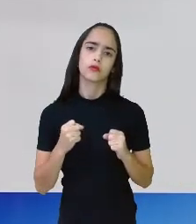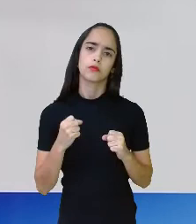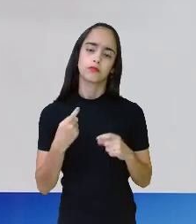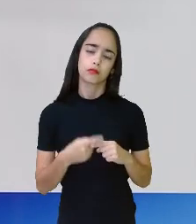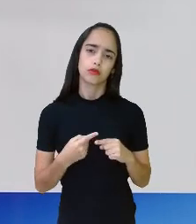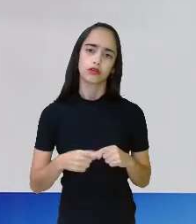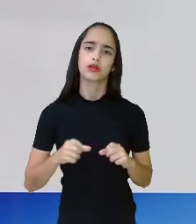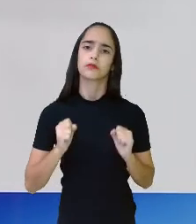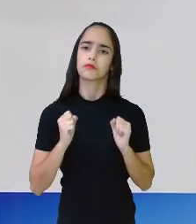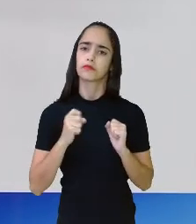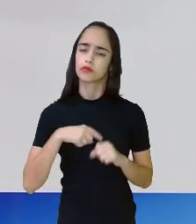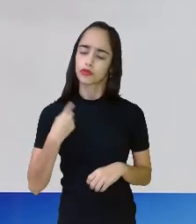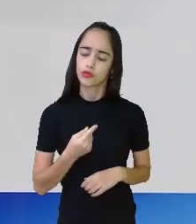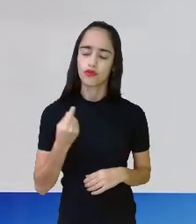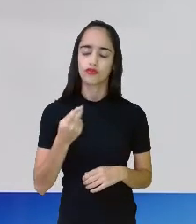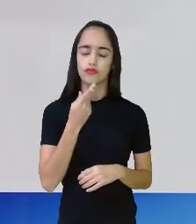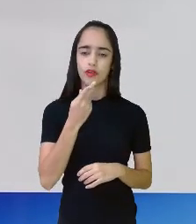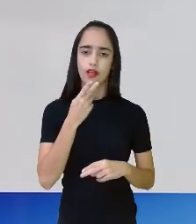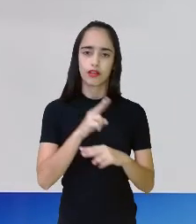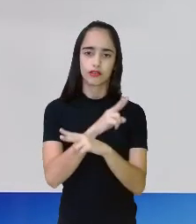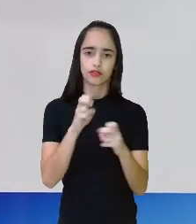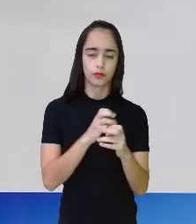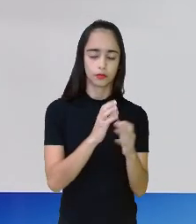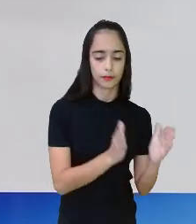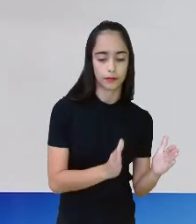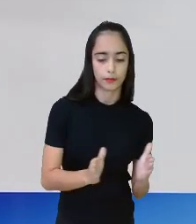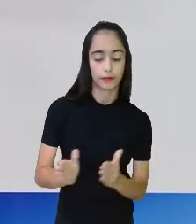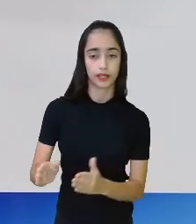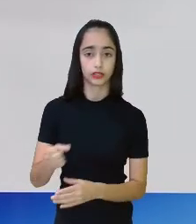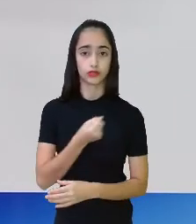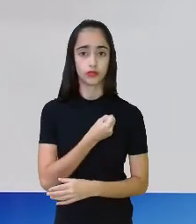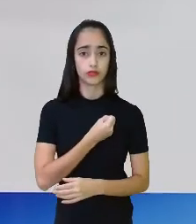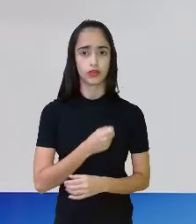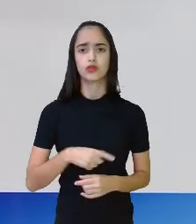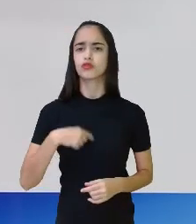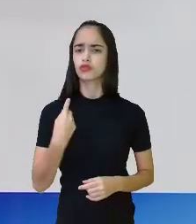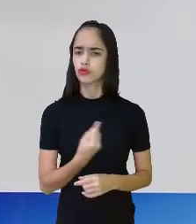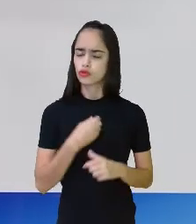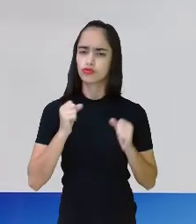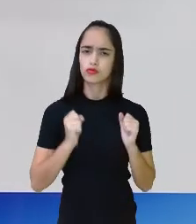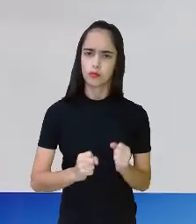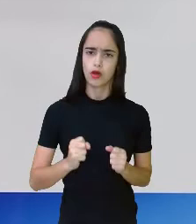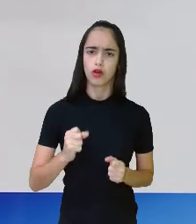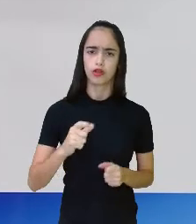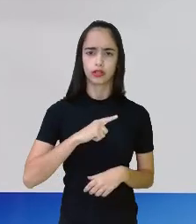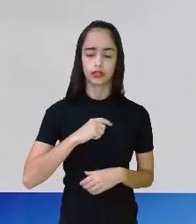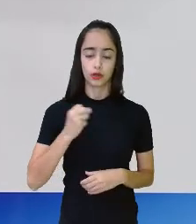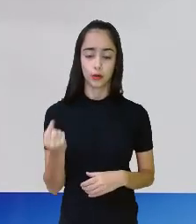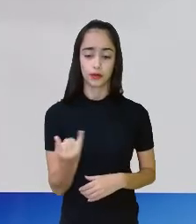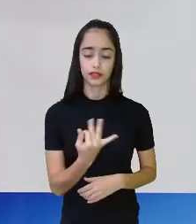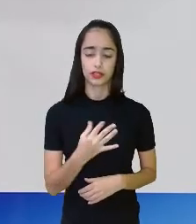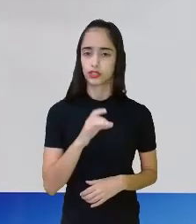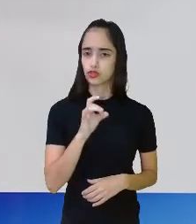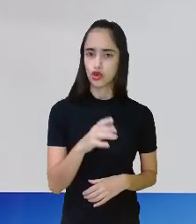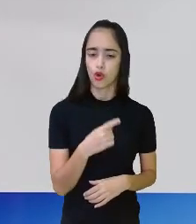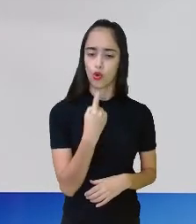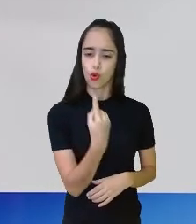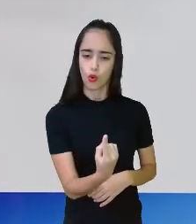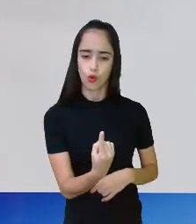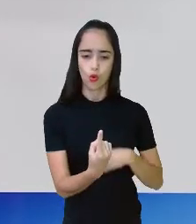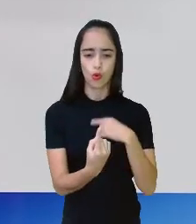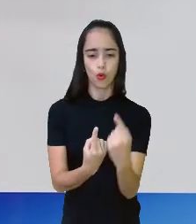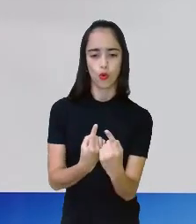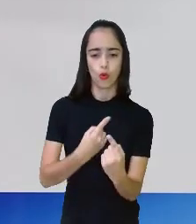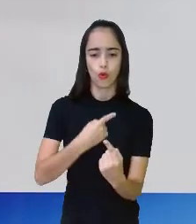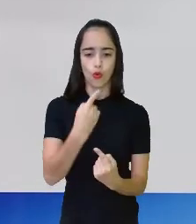também pode ter ali uma continuidade em que só vai aumentando de 1 a 1 mesmo. Então, o padrão vai ser